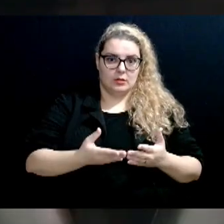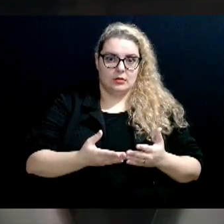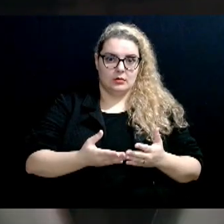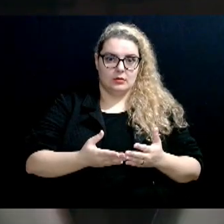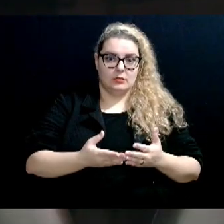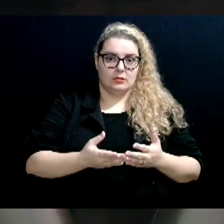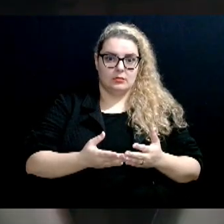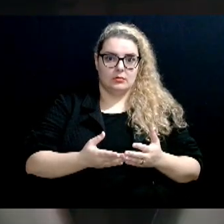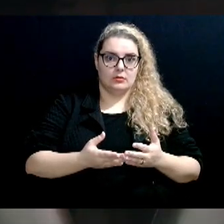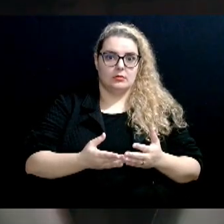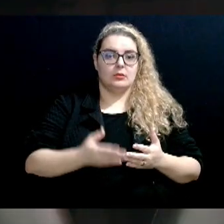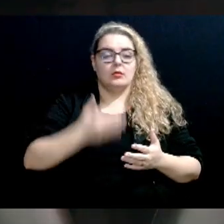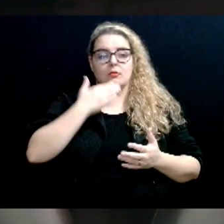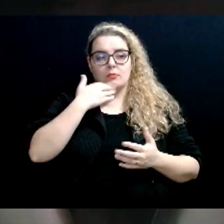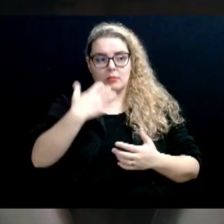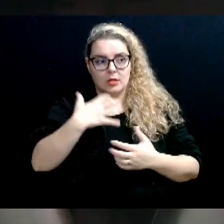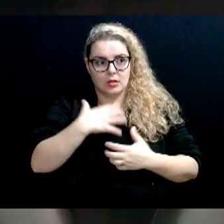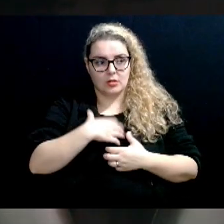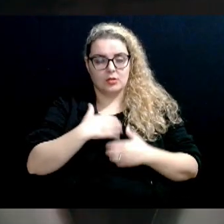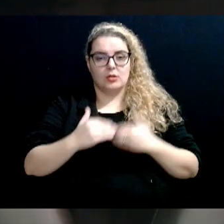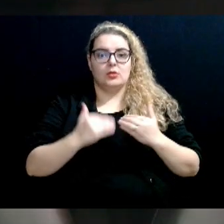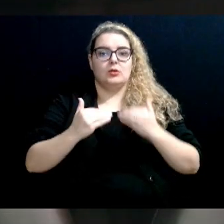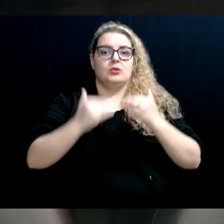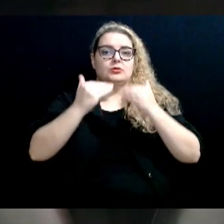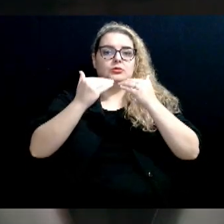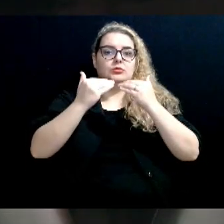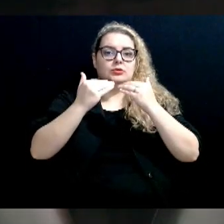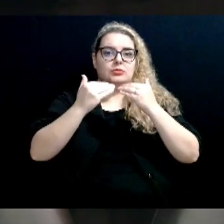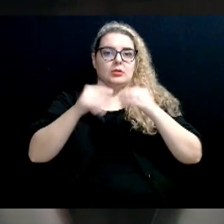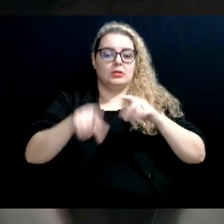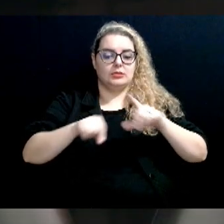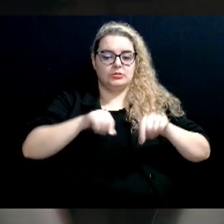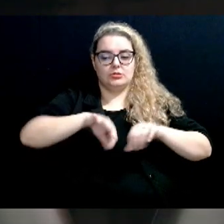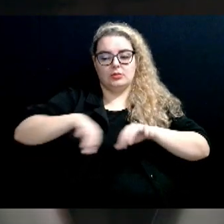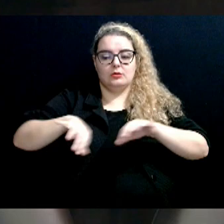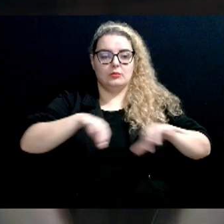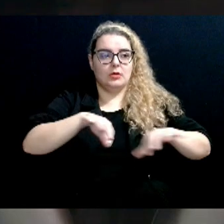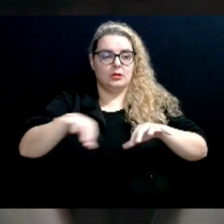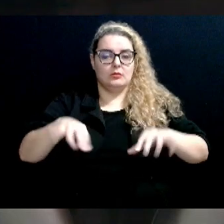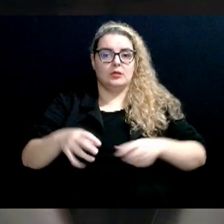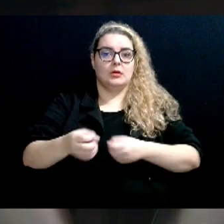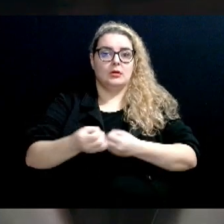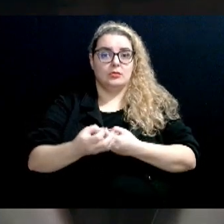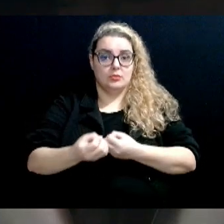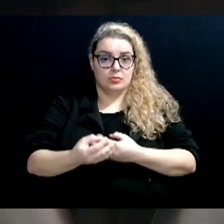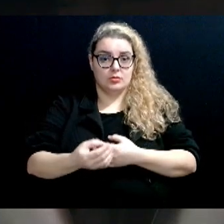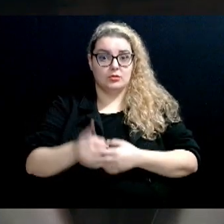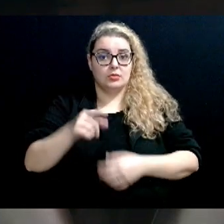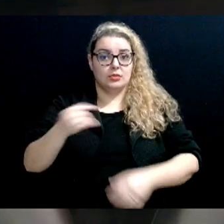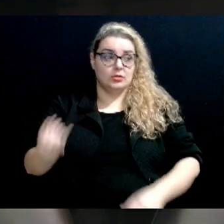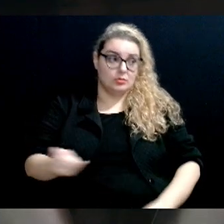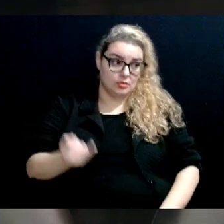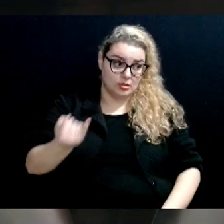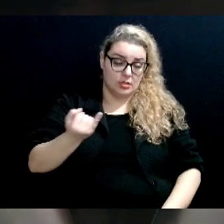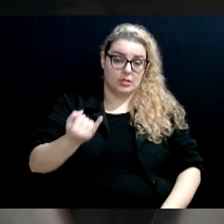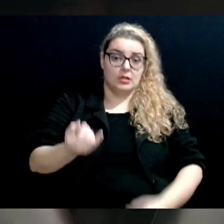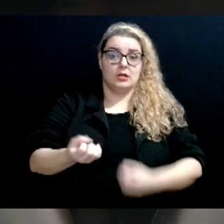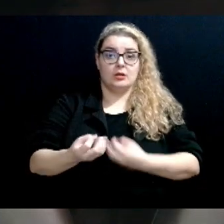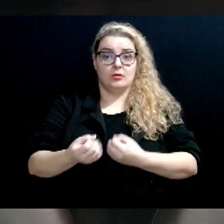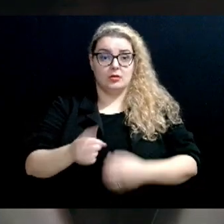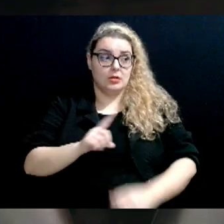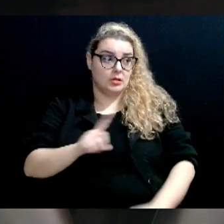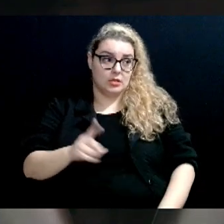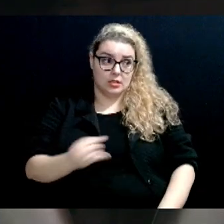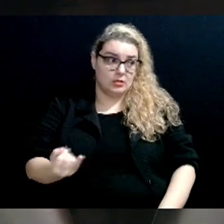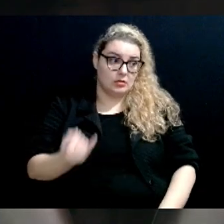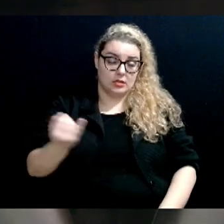melhor formadas e selecionadas as informações que são importantes e as informações que não são importantes